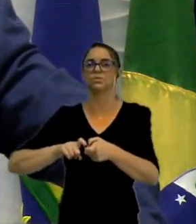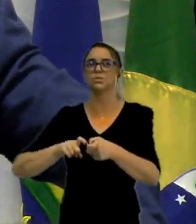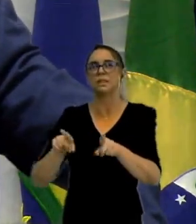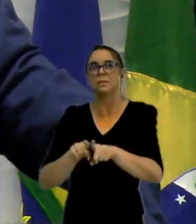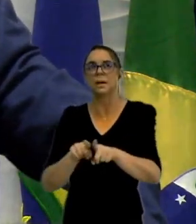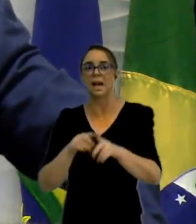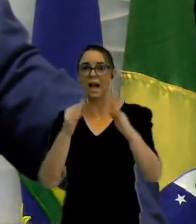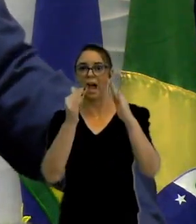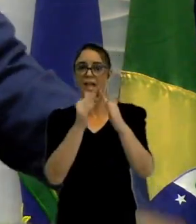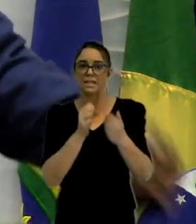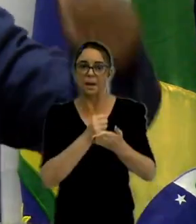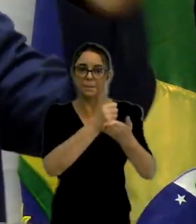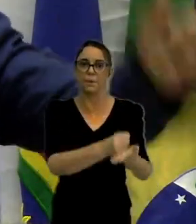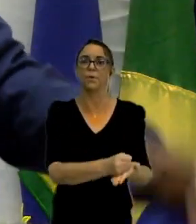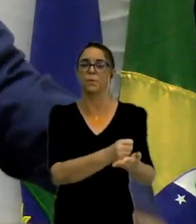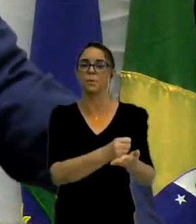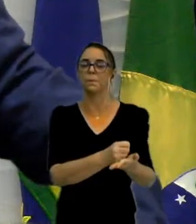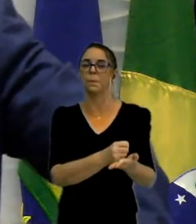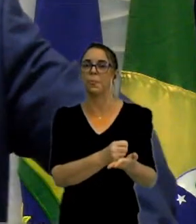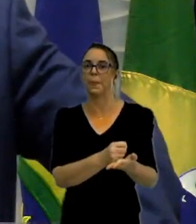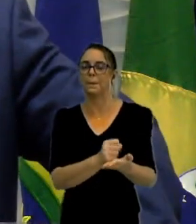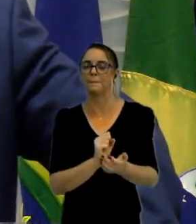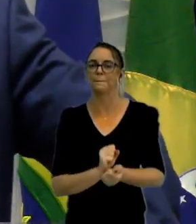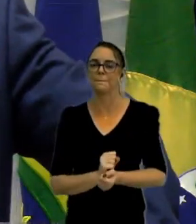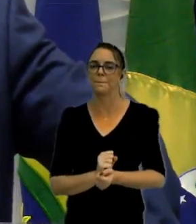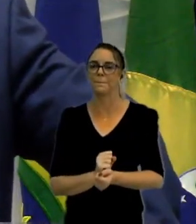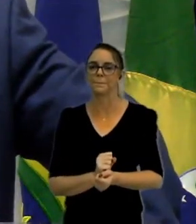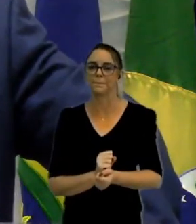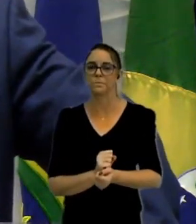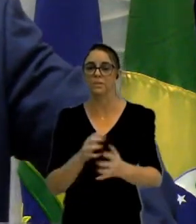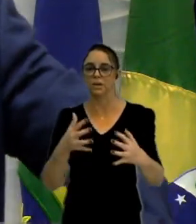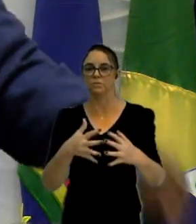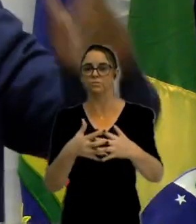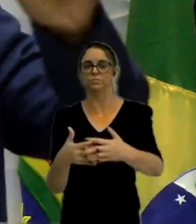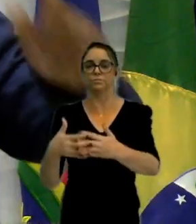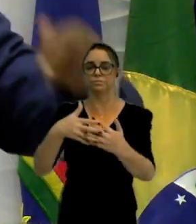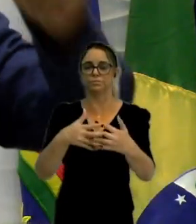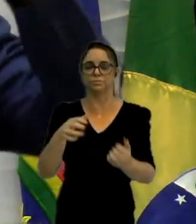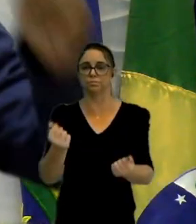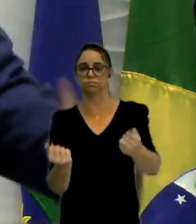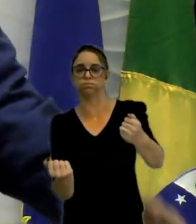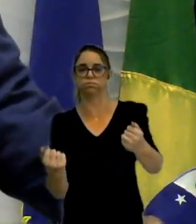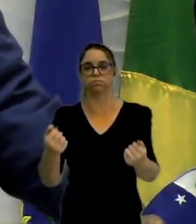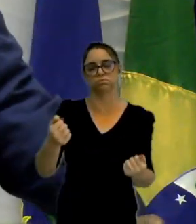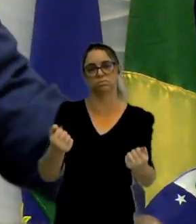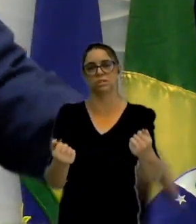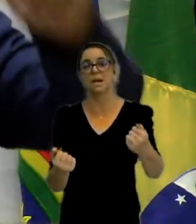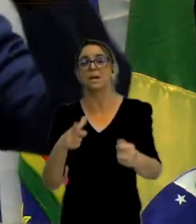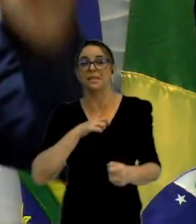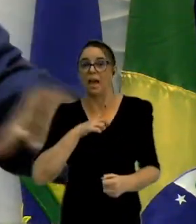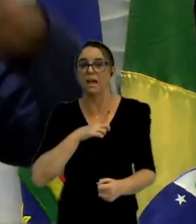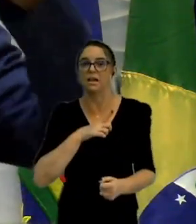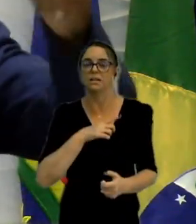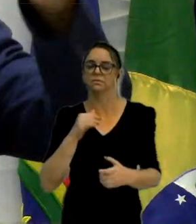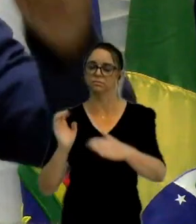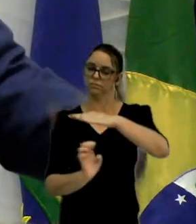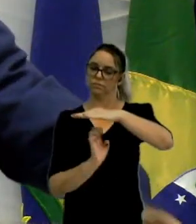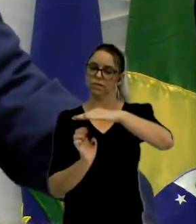casa de apoio para manter esse extrator desfilando, porque existem essas empresas para